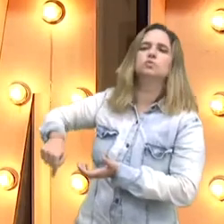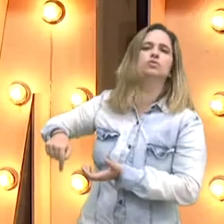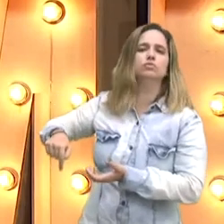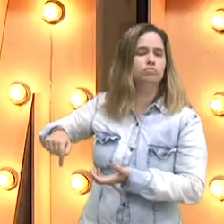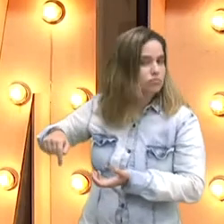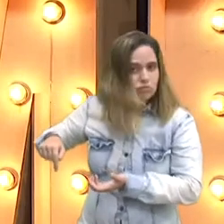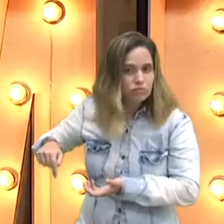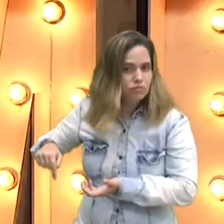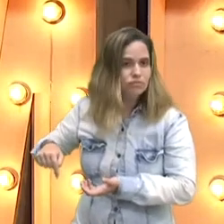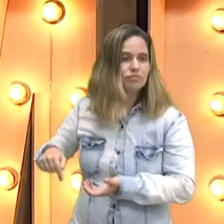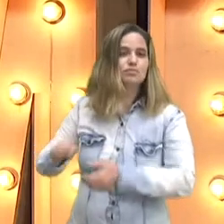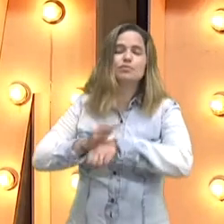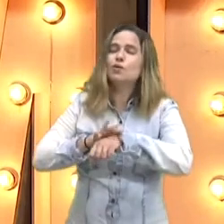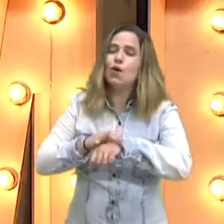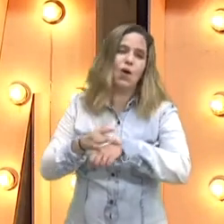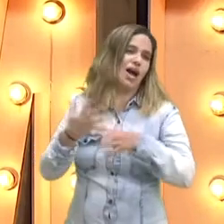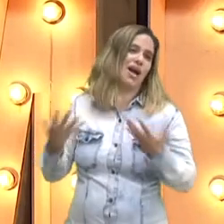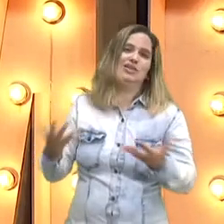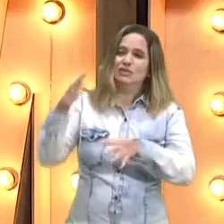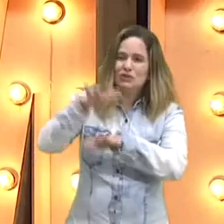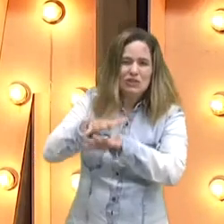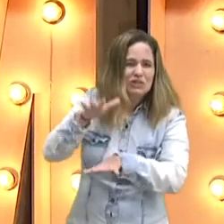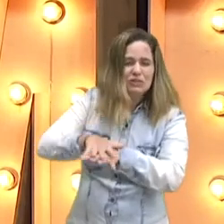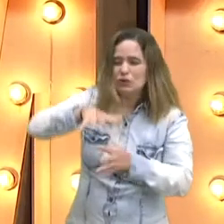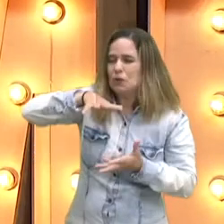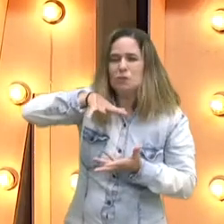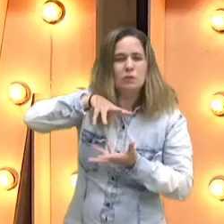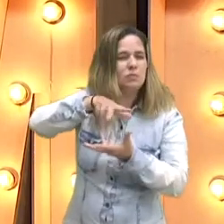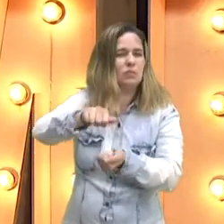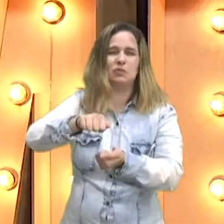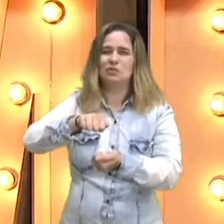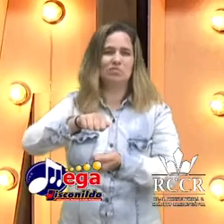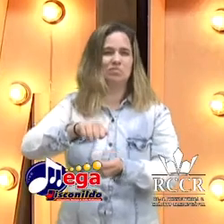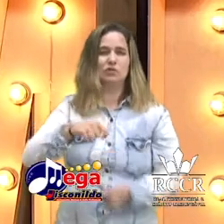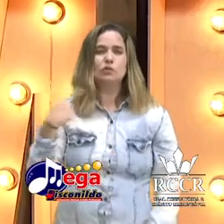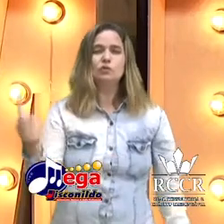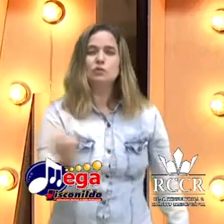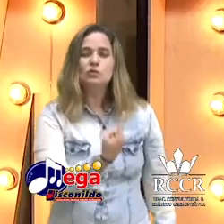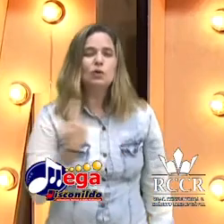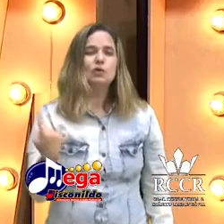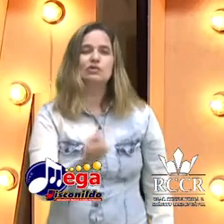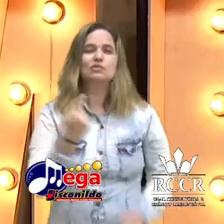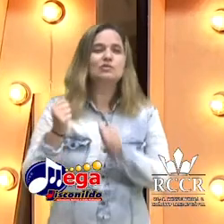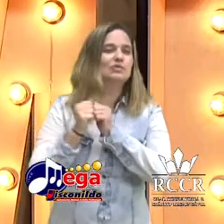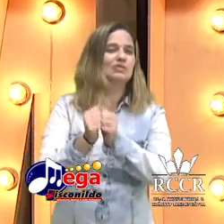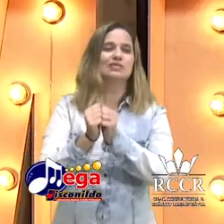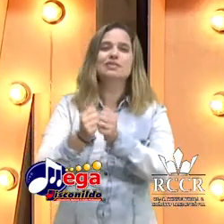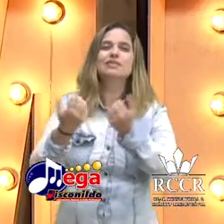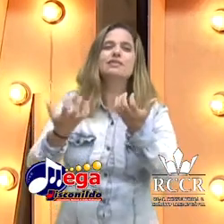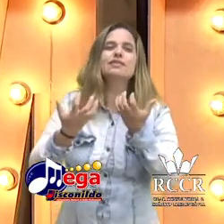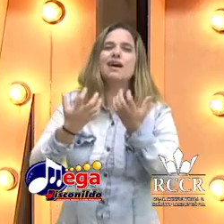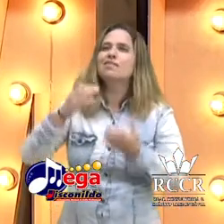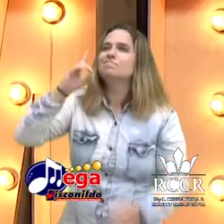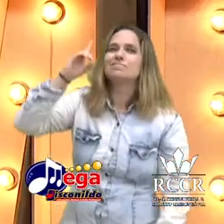a sexualidade no mundo. E nós estamos no meio disso tudo, querendo entender o propósito de Deus